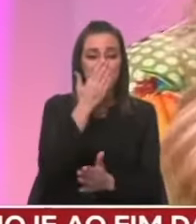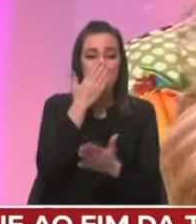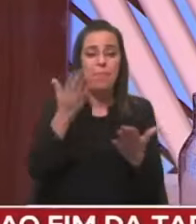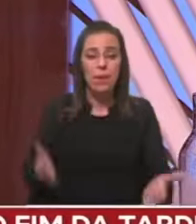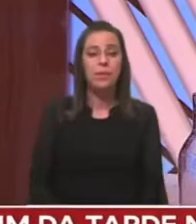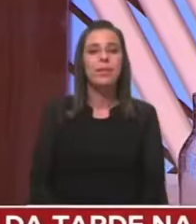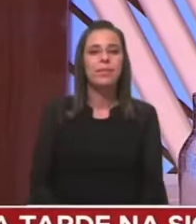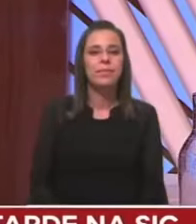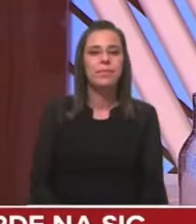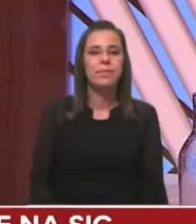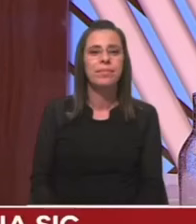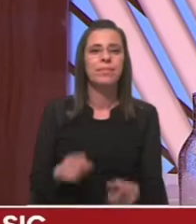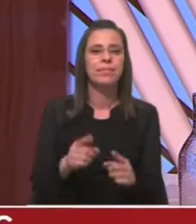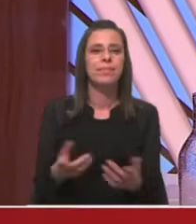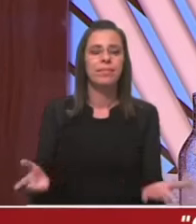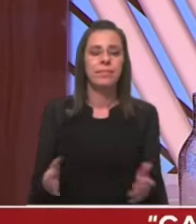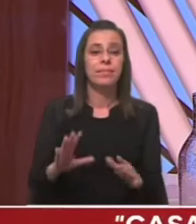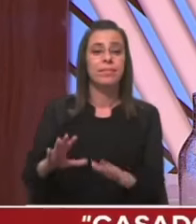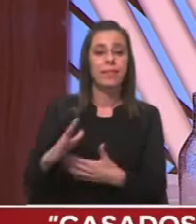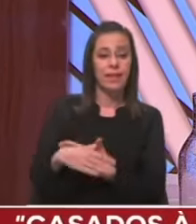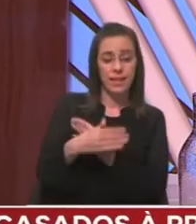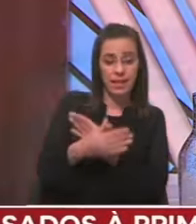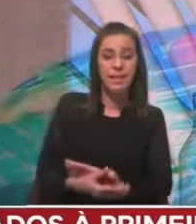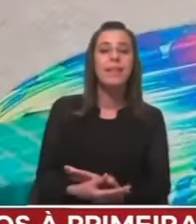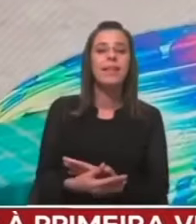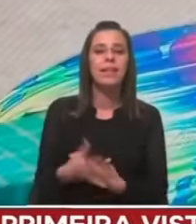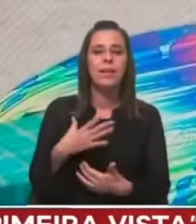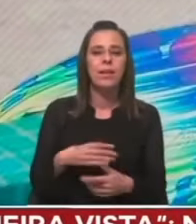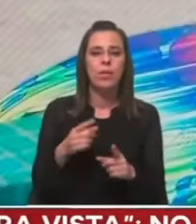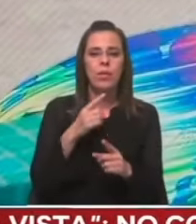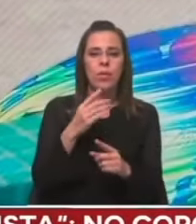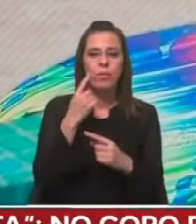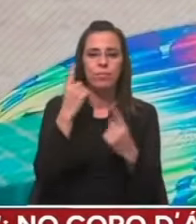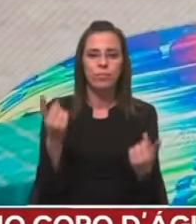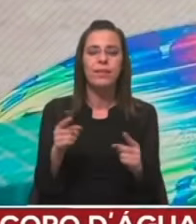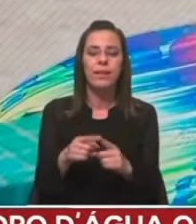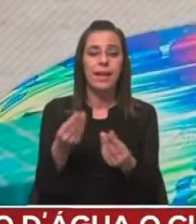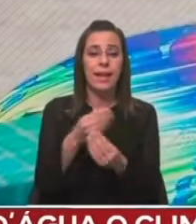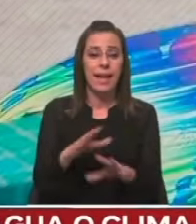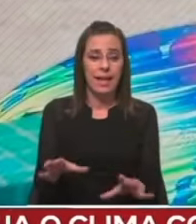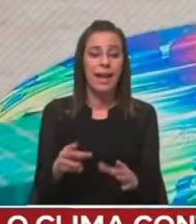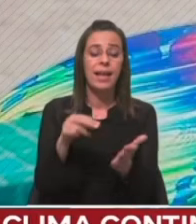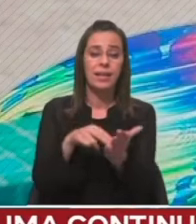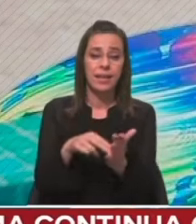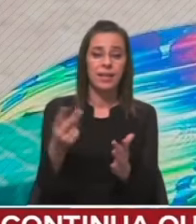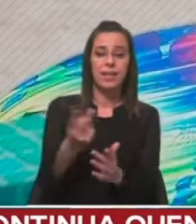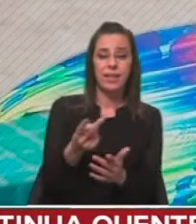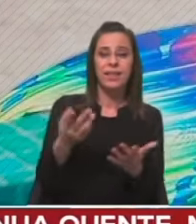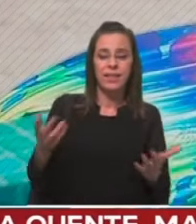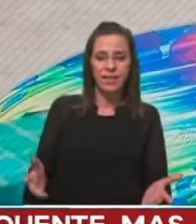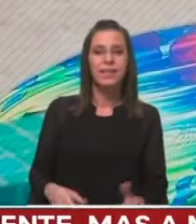lá está lá está exato eh uma cauda de serei eu queria eu queria fazer um número mas queria que as crianças estivessem presentes